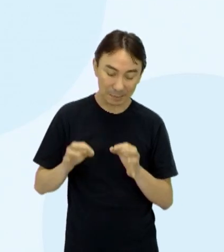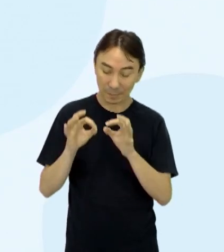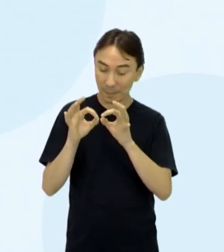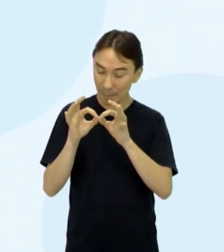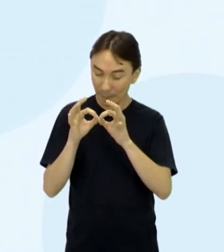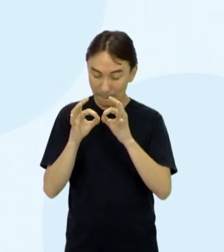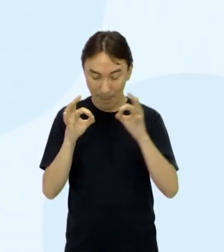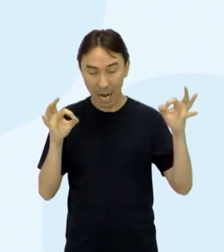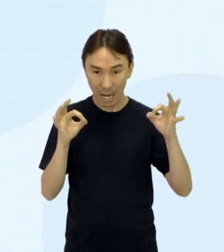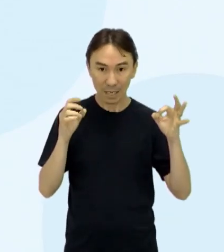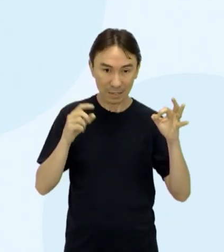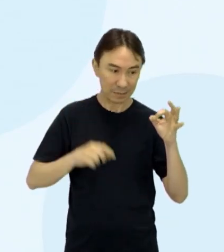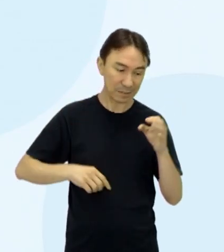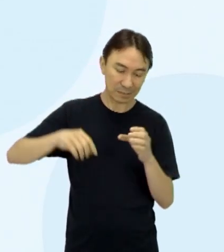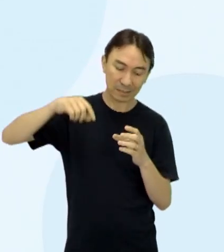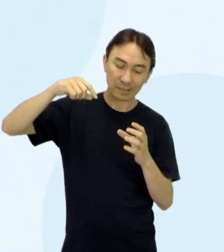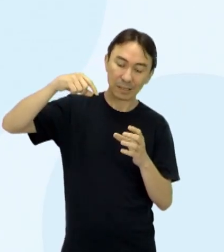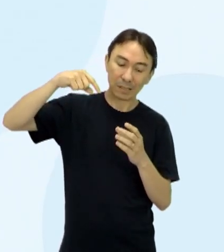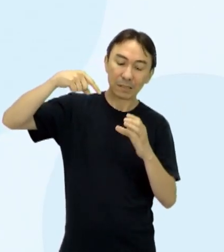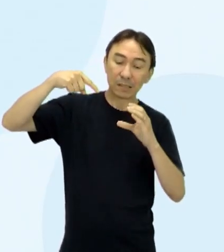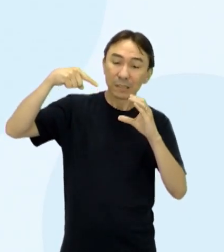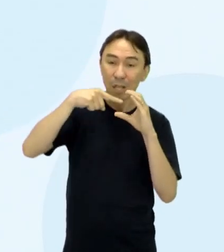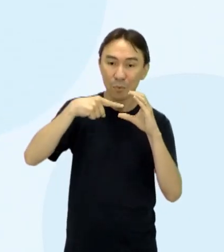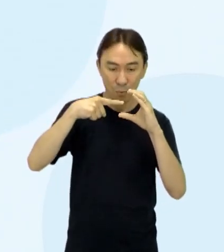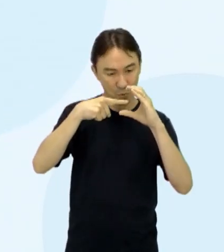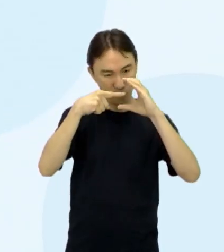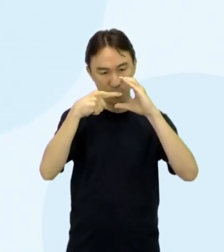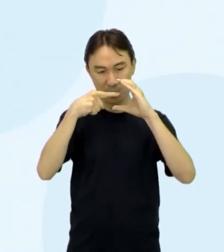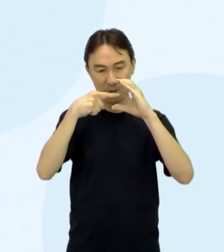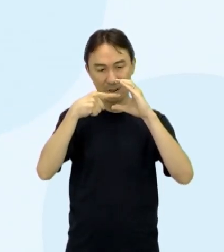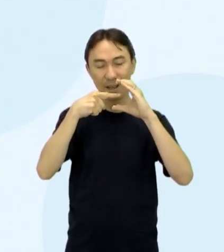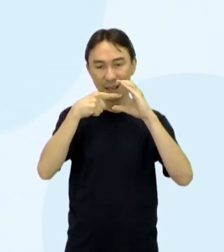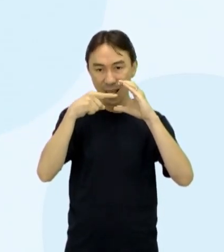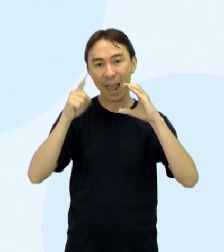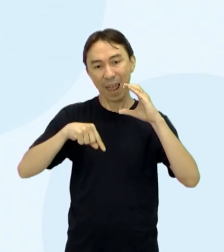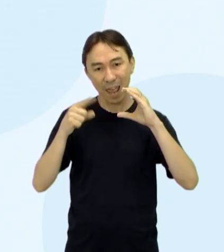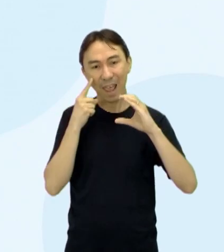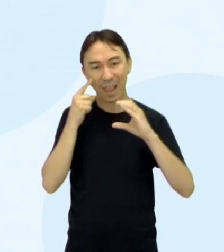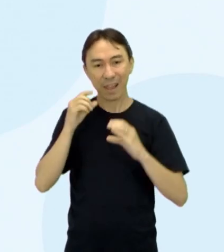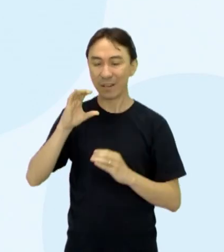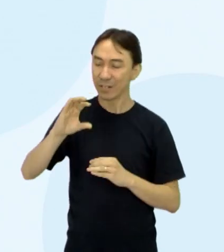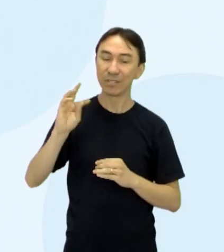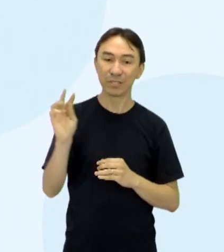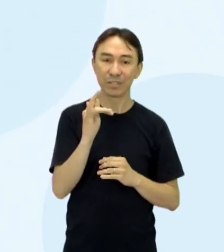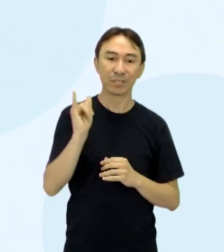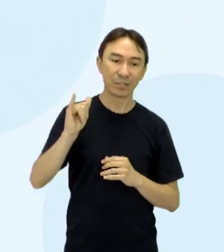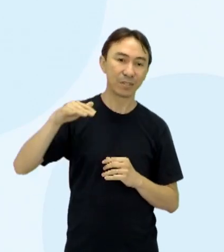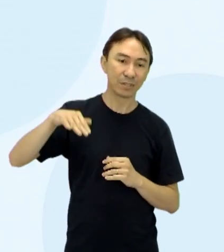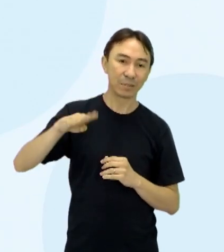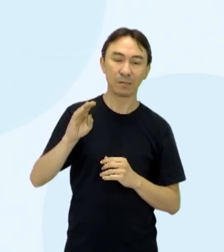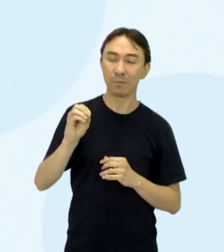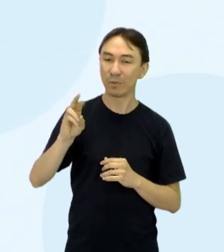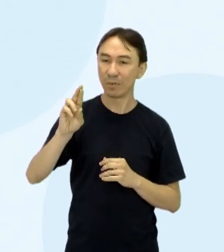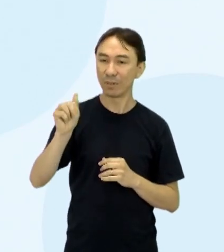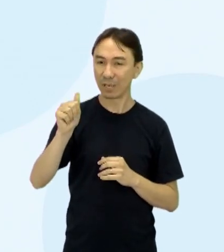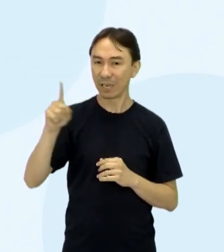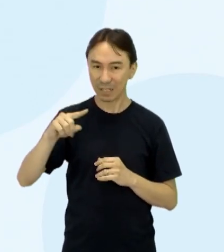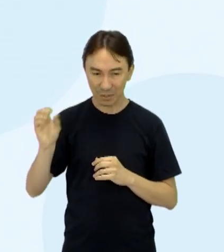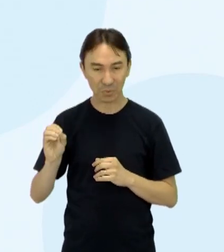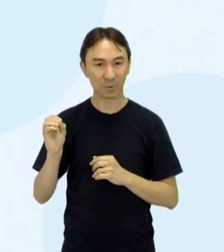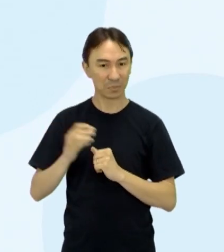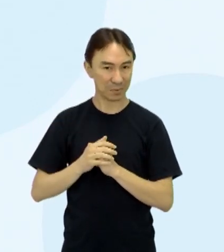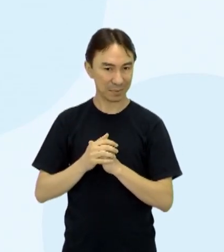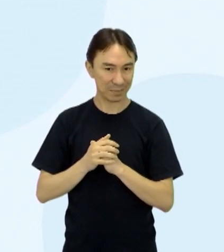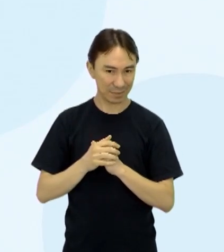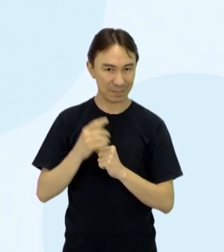do centro da Terra é o Chimborazo. Se eu considerar acima da superfície, é o Everest.